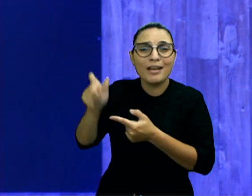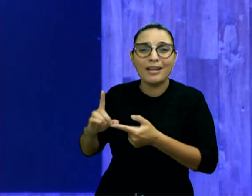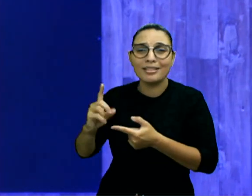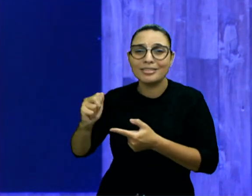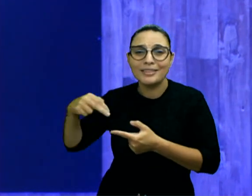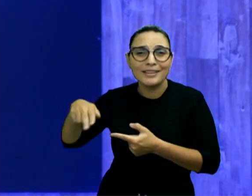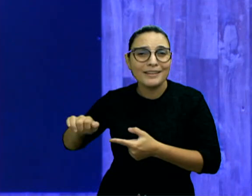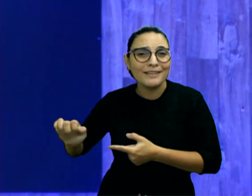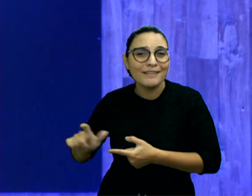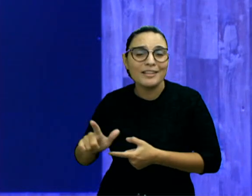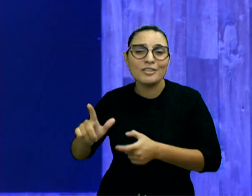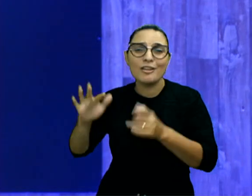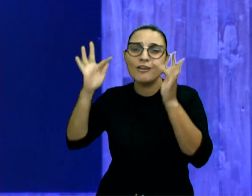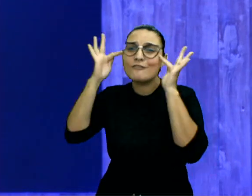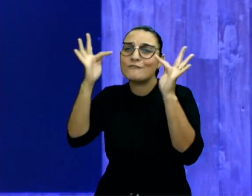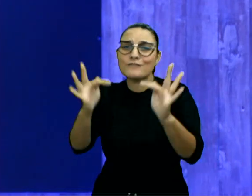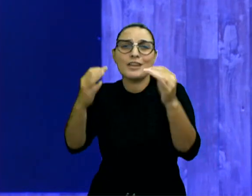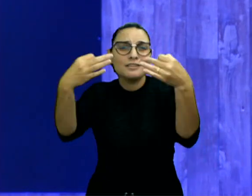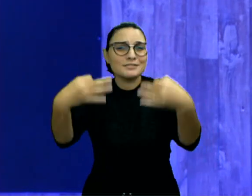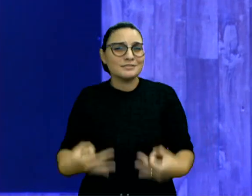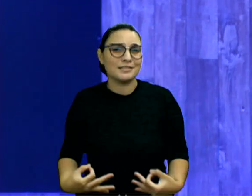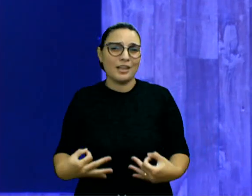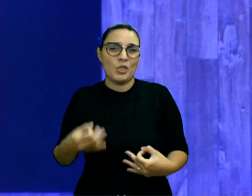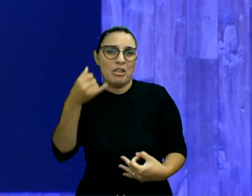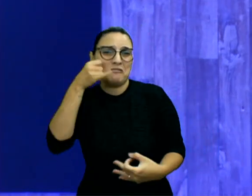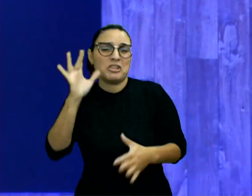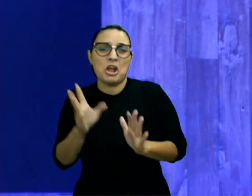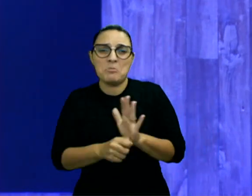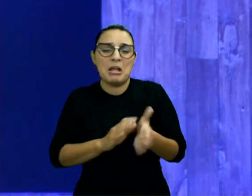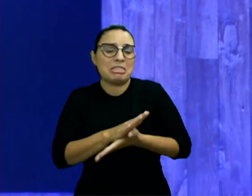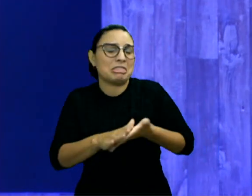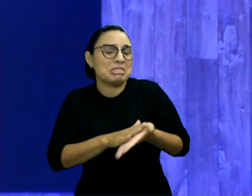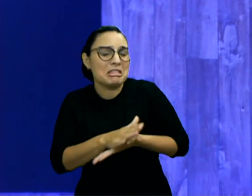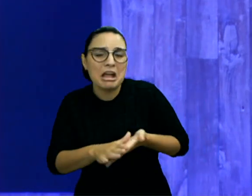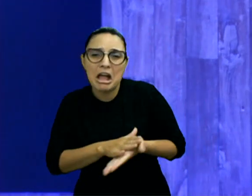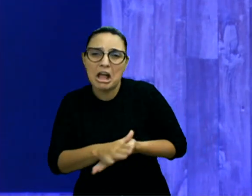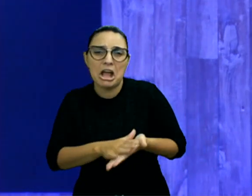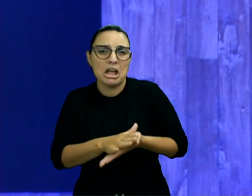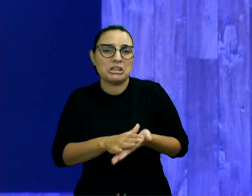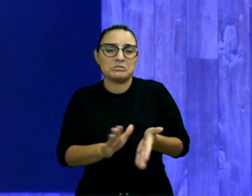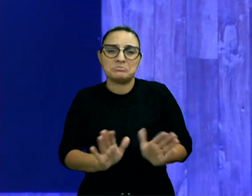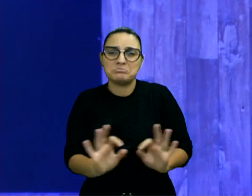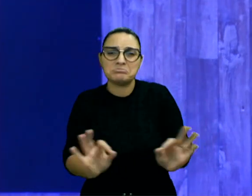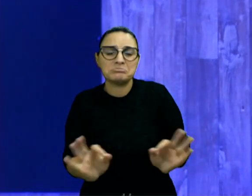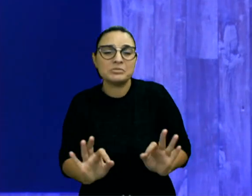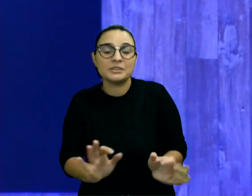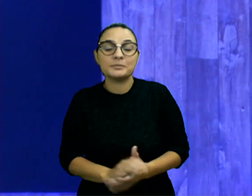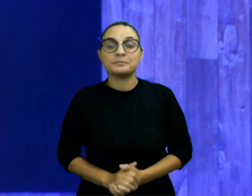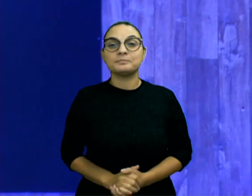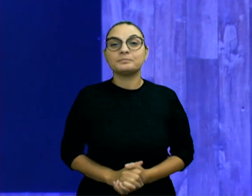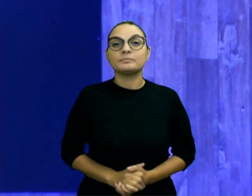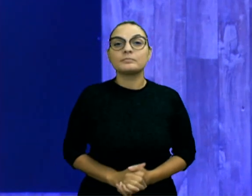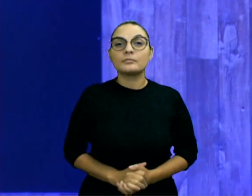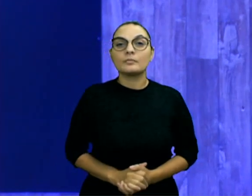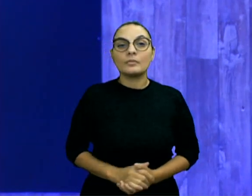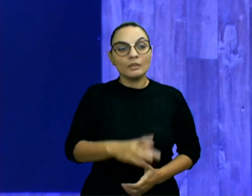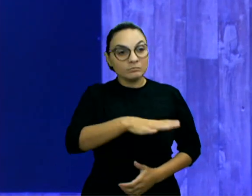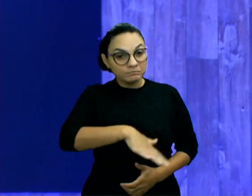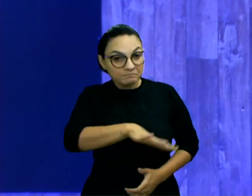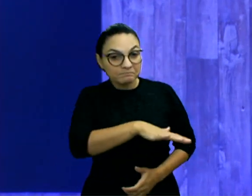era fiel, não era desonesto nem negligente. Finalmente, esses homens